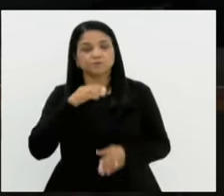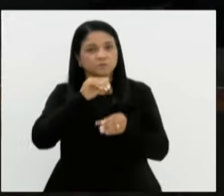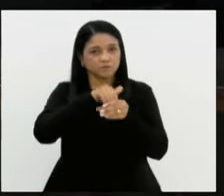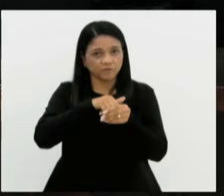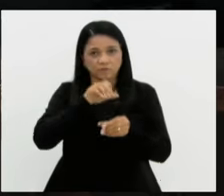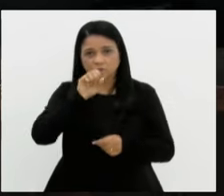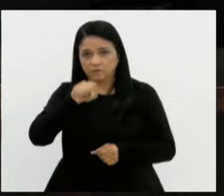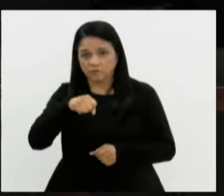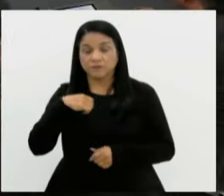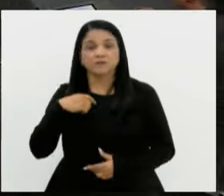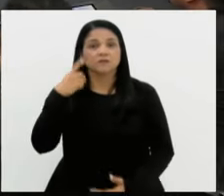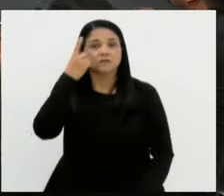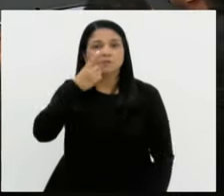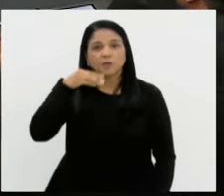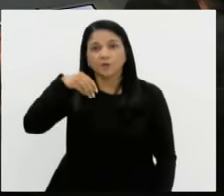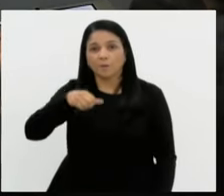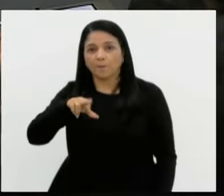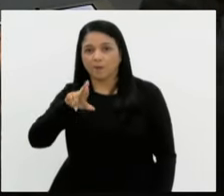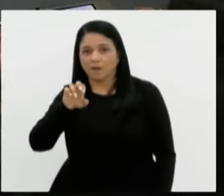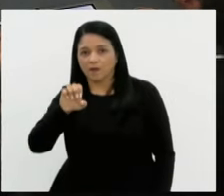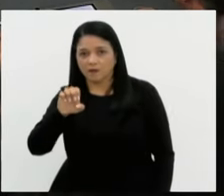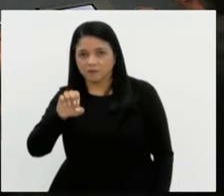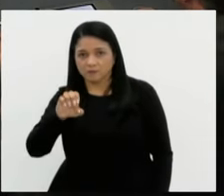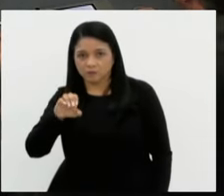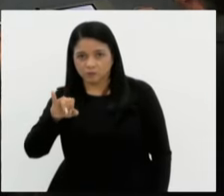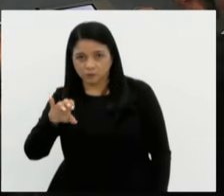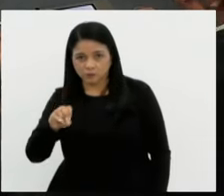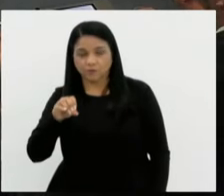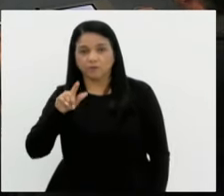Deputado Márcio Gualberto.